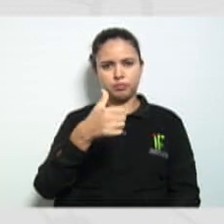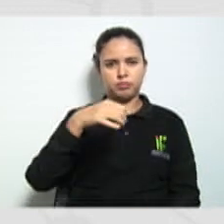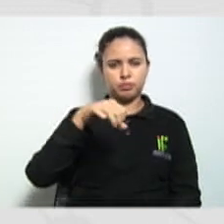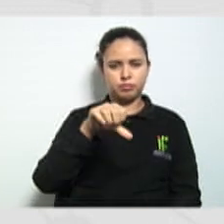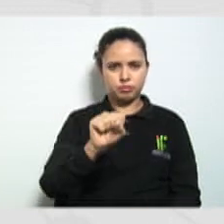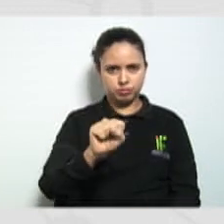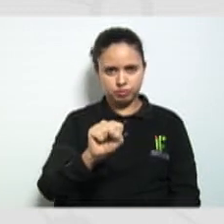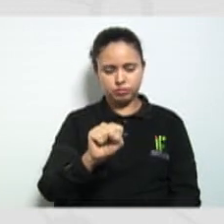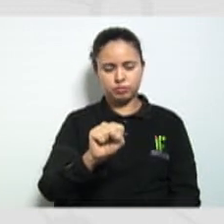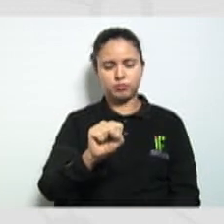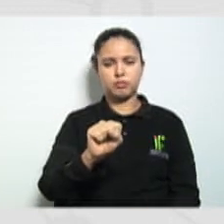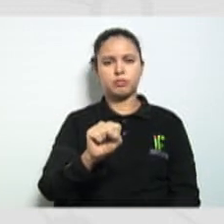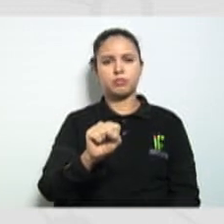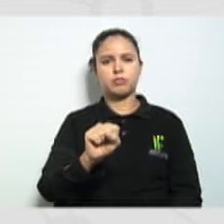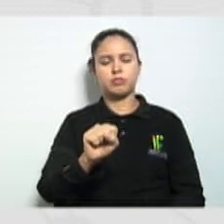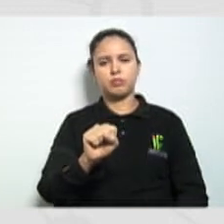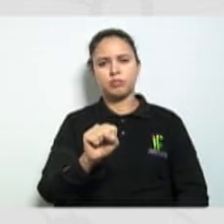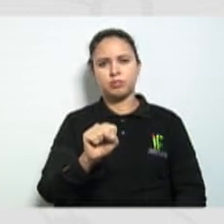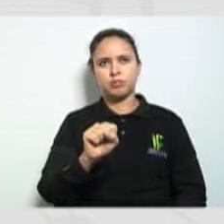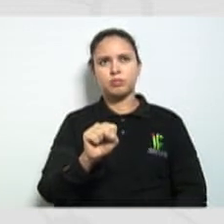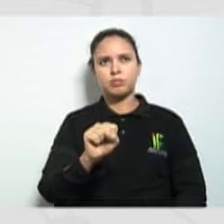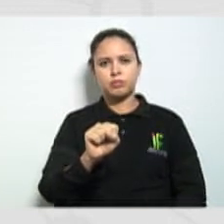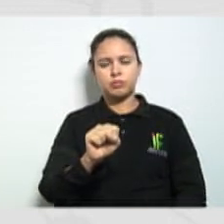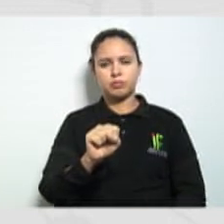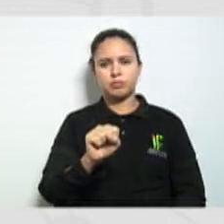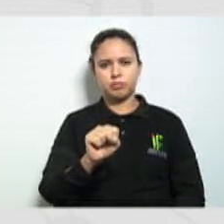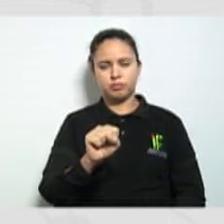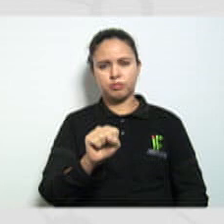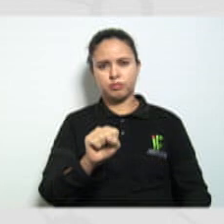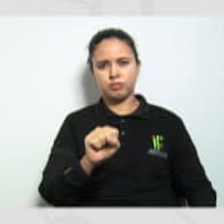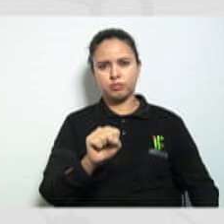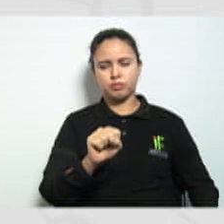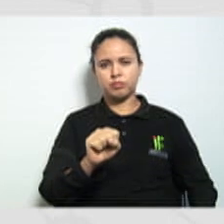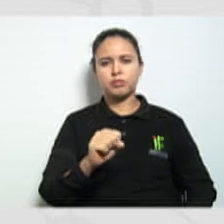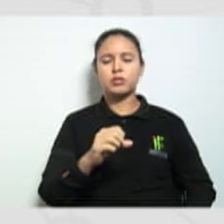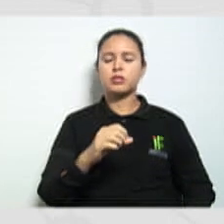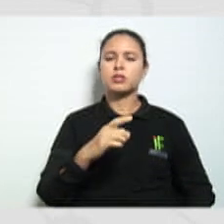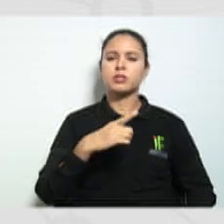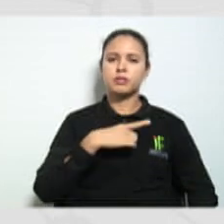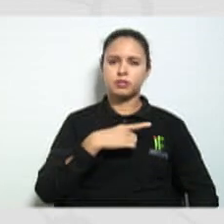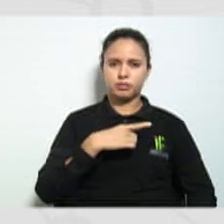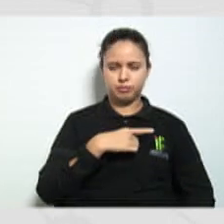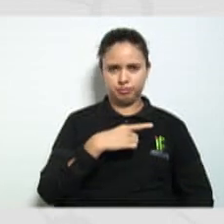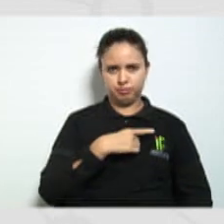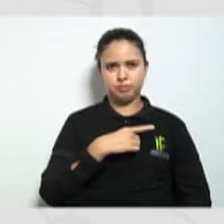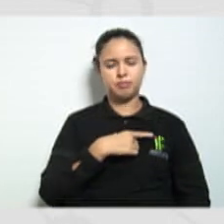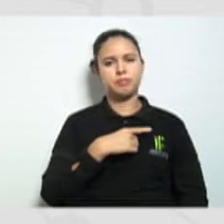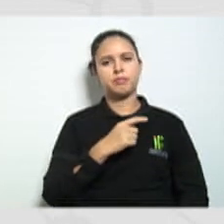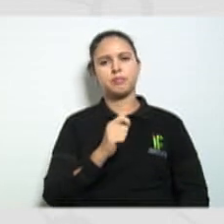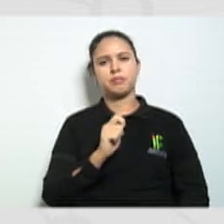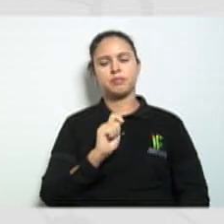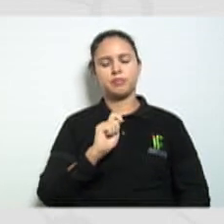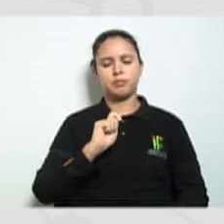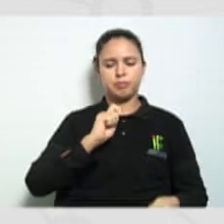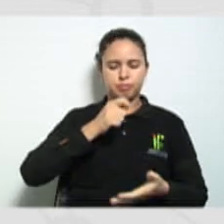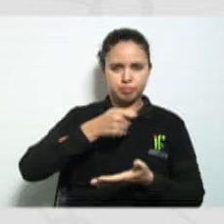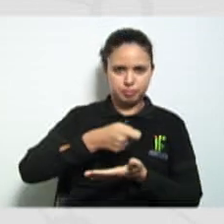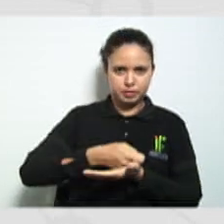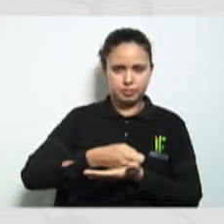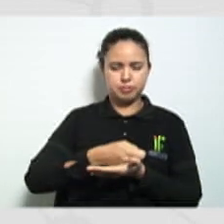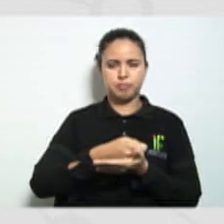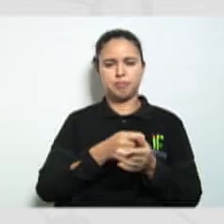2018. Nós estamos no ano de 2018. Então, aquelas contas que irão vencer